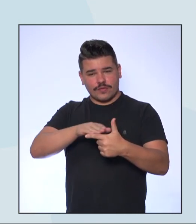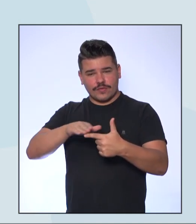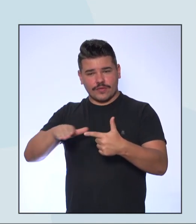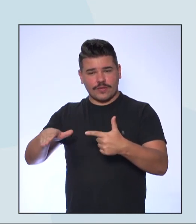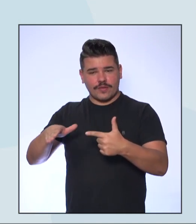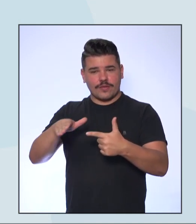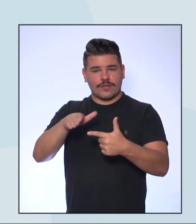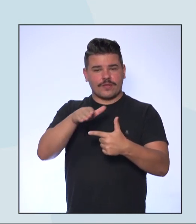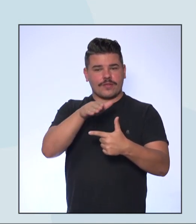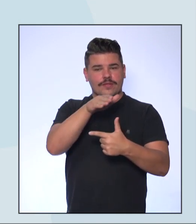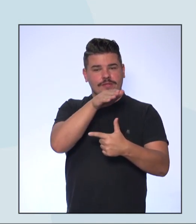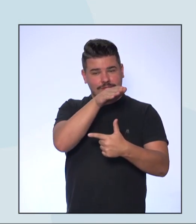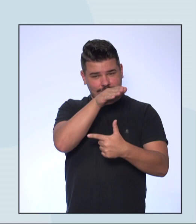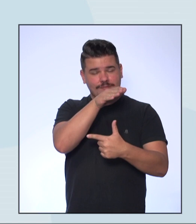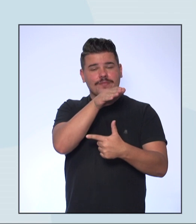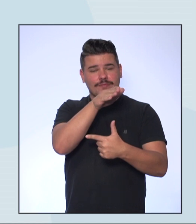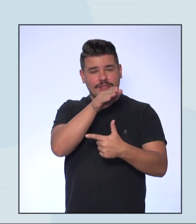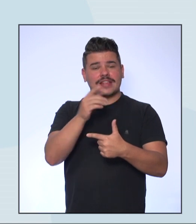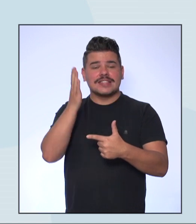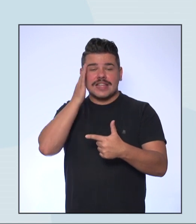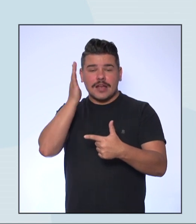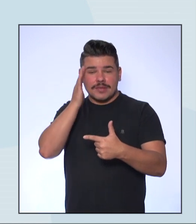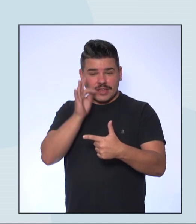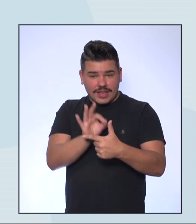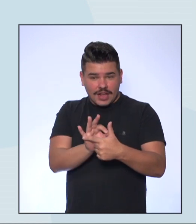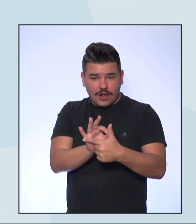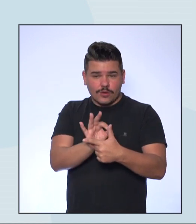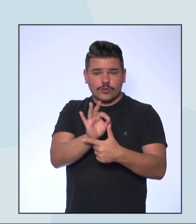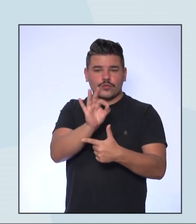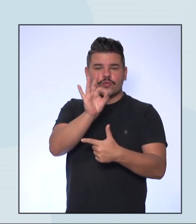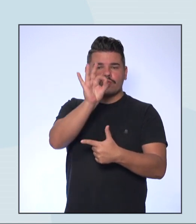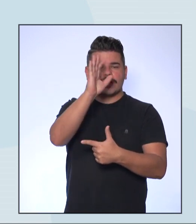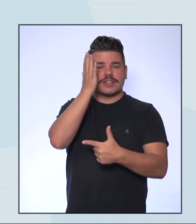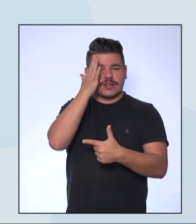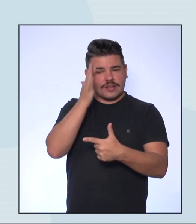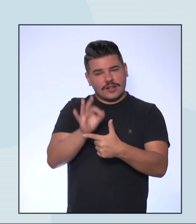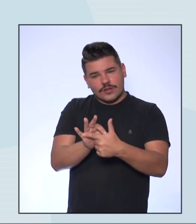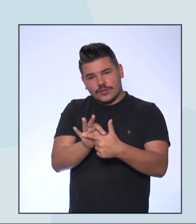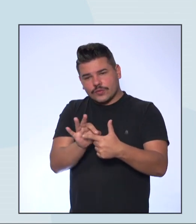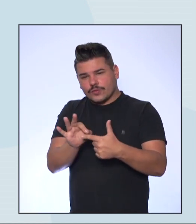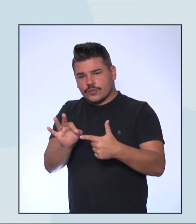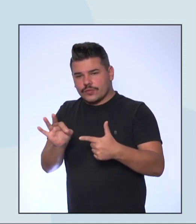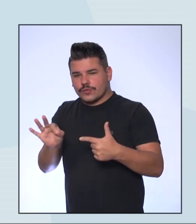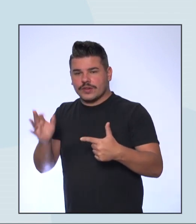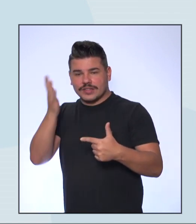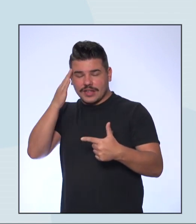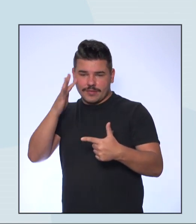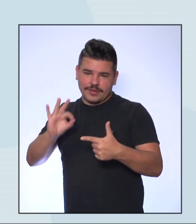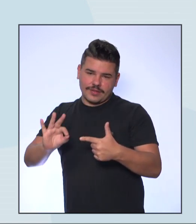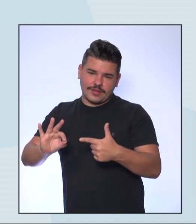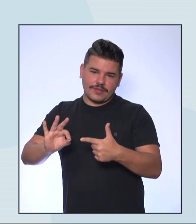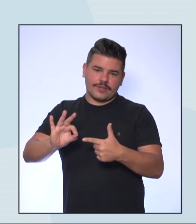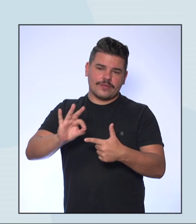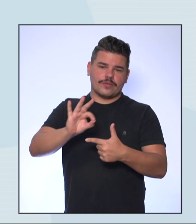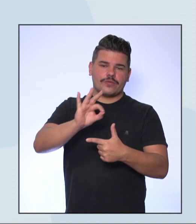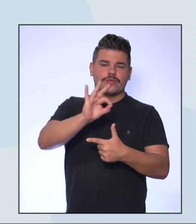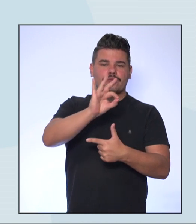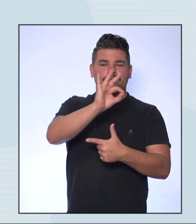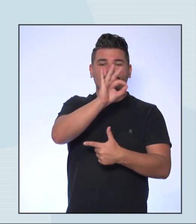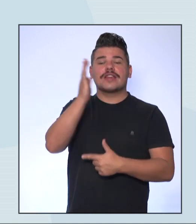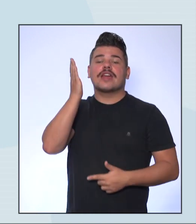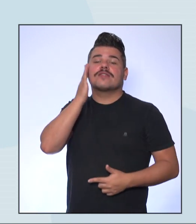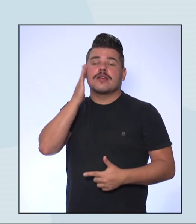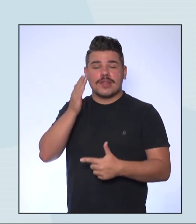80 metros. Determine a altura da pipa em relação ao solo. Então, aí a gente tem uma figura